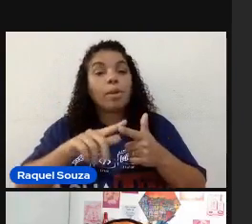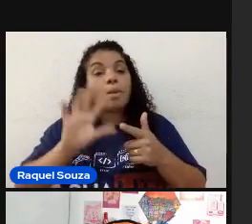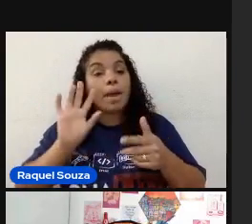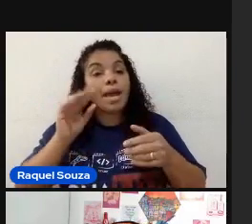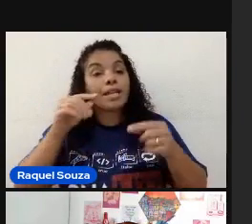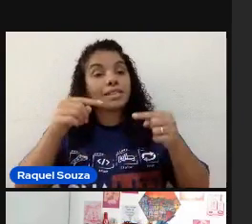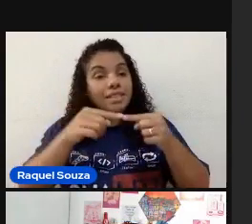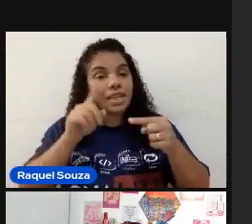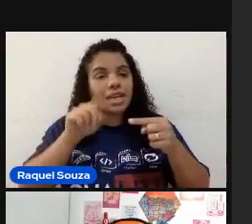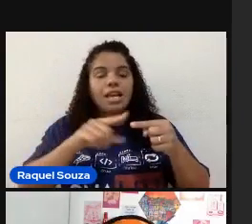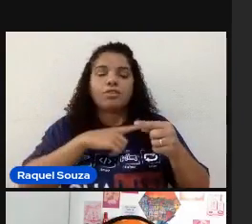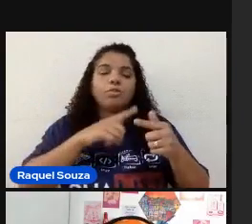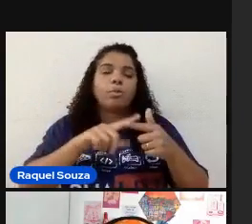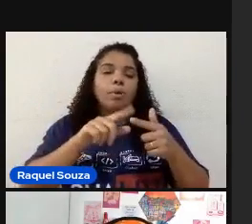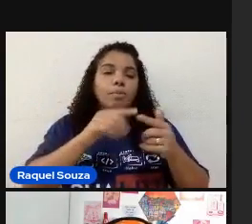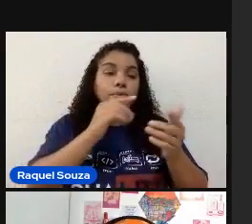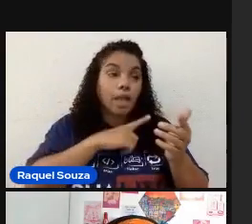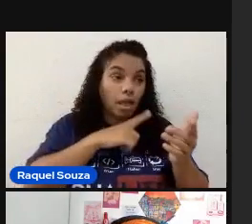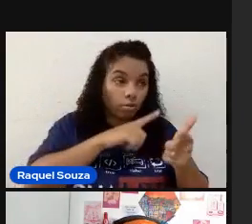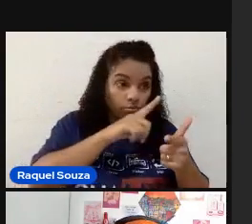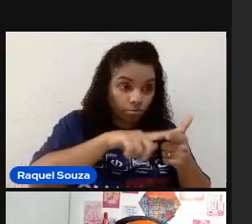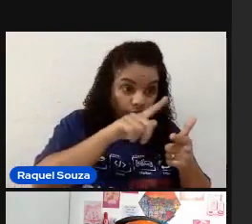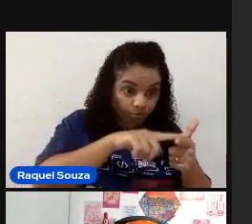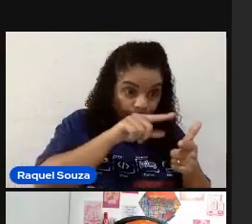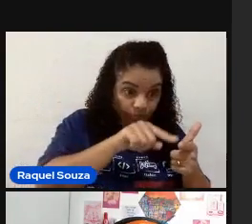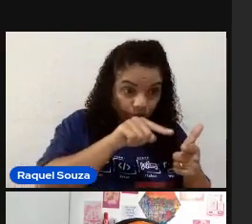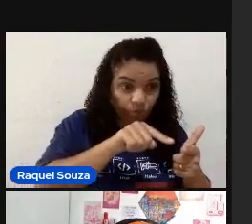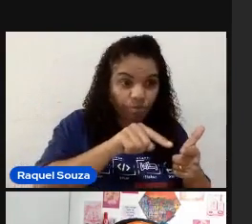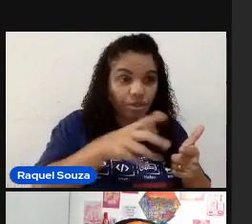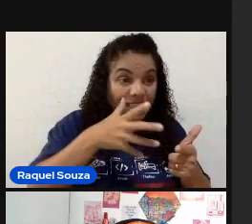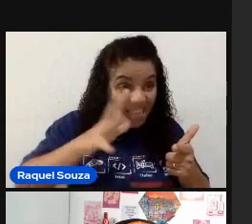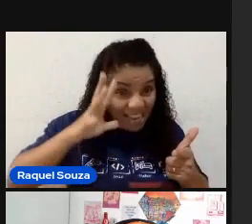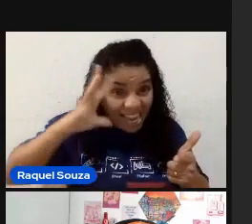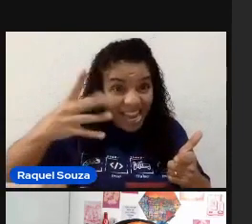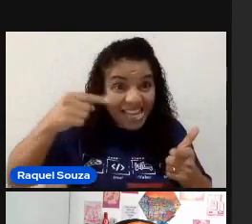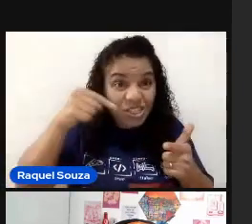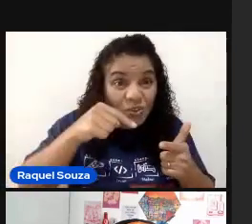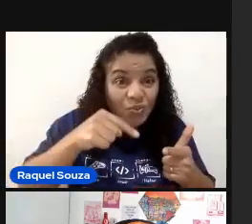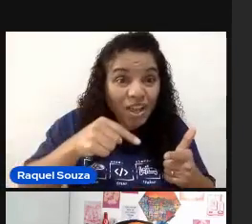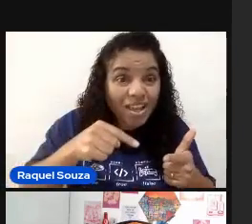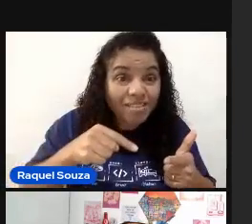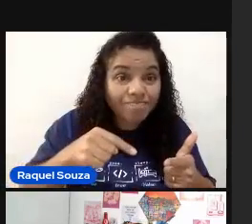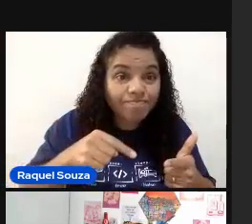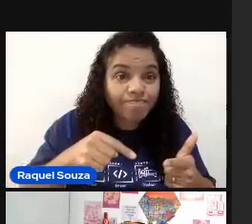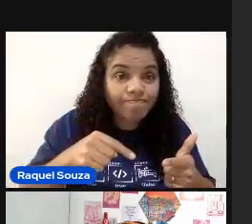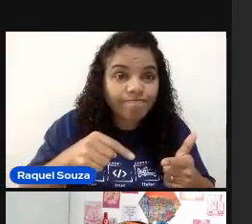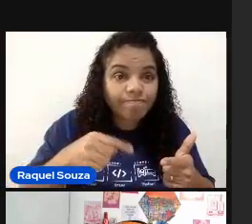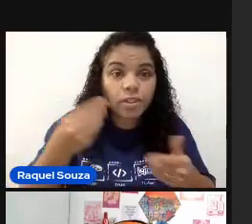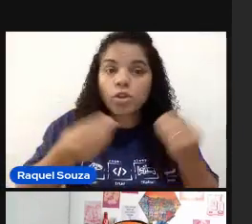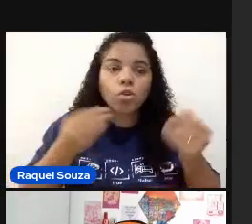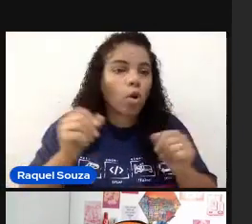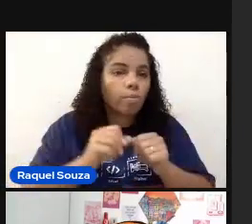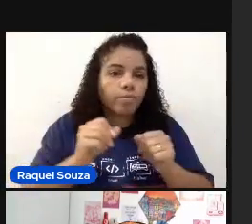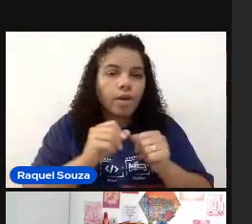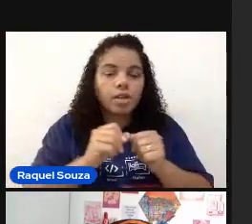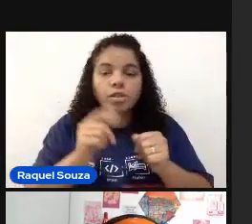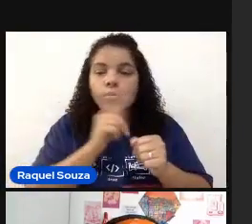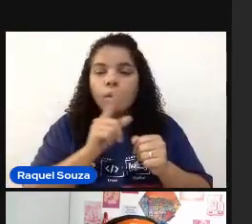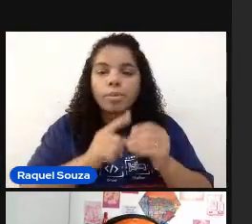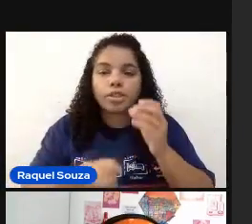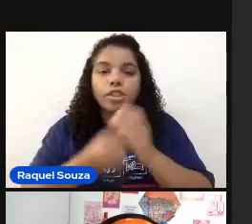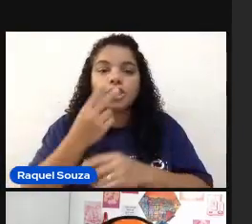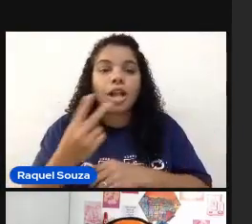Então, a partir do problema que eu tenho, ao invés de querer resolvê-lo, como é que eu posso fazer para gerar